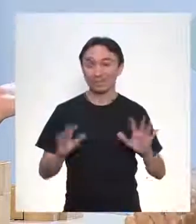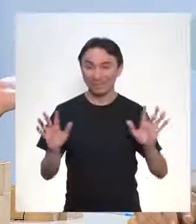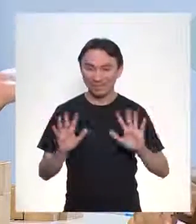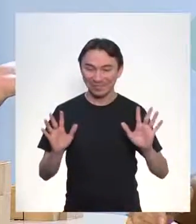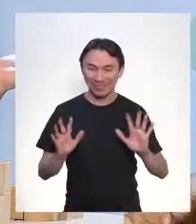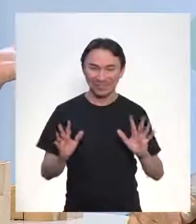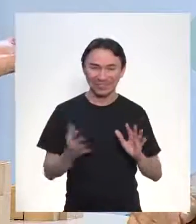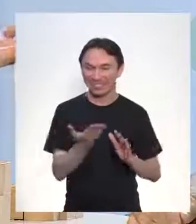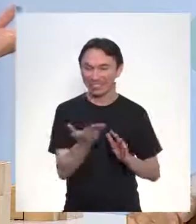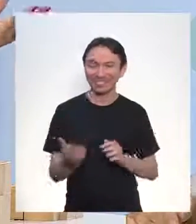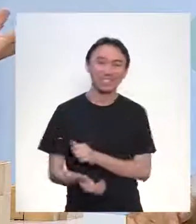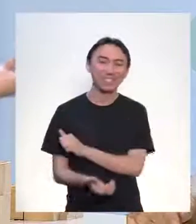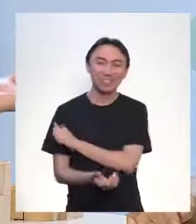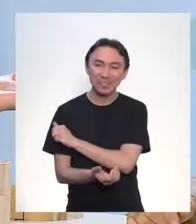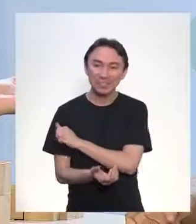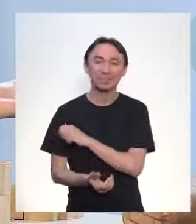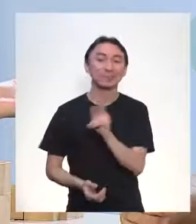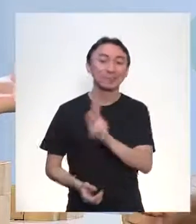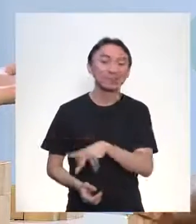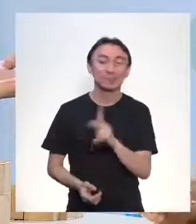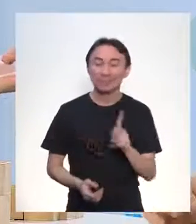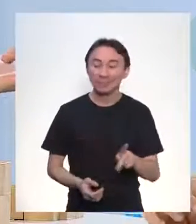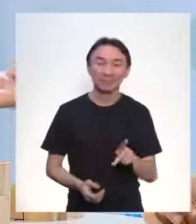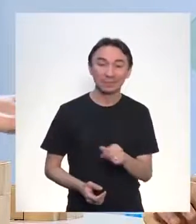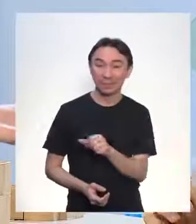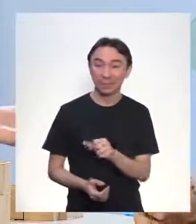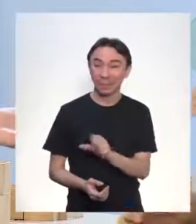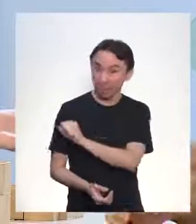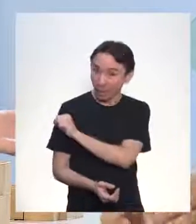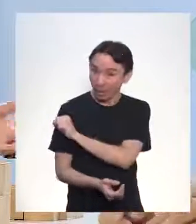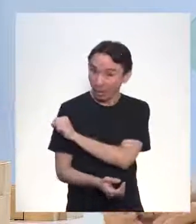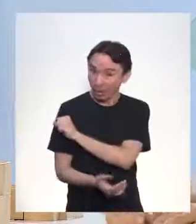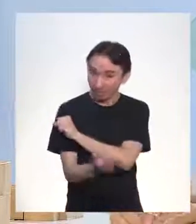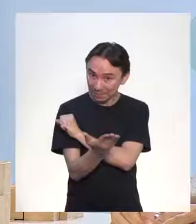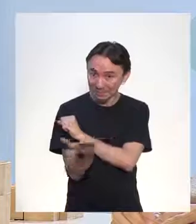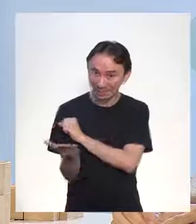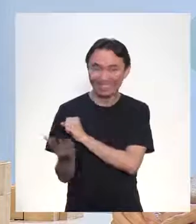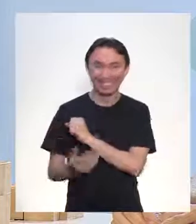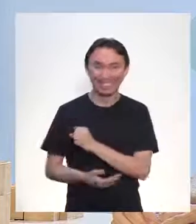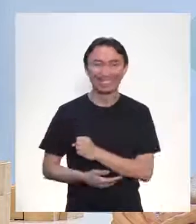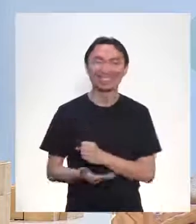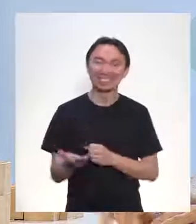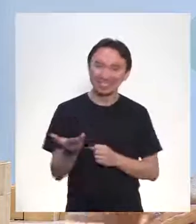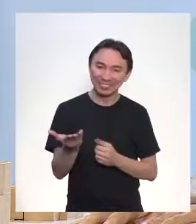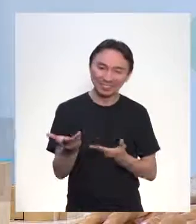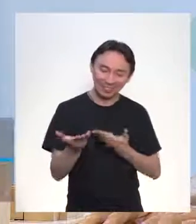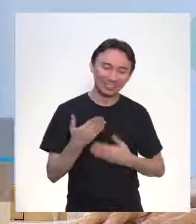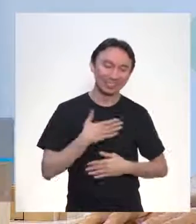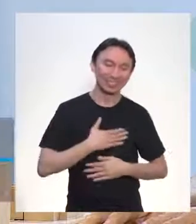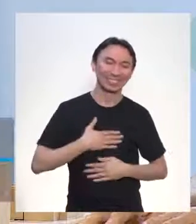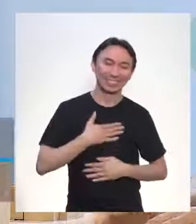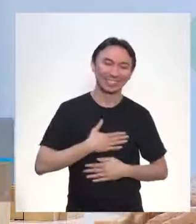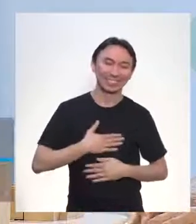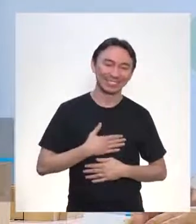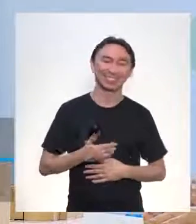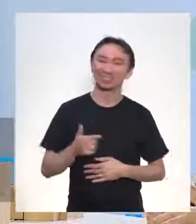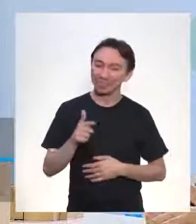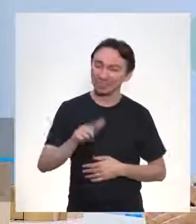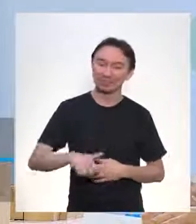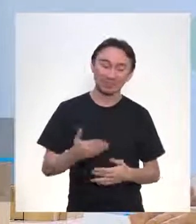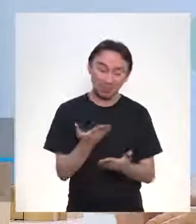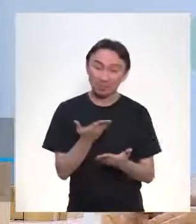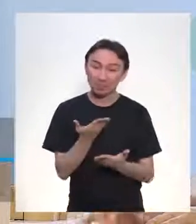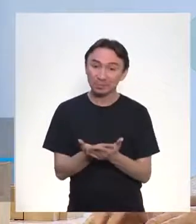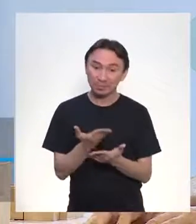Olá, estudantes, professores do 8º ano. Sejam bem-vindos a mais essa aula de História. Eu